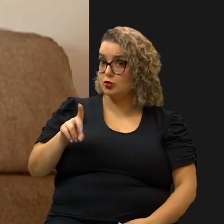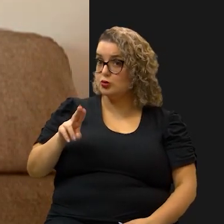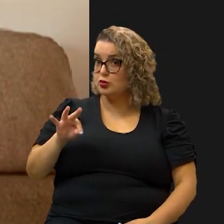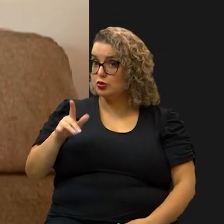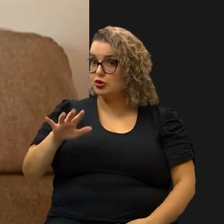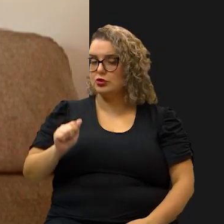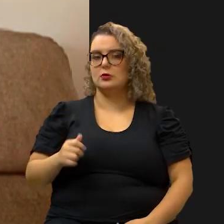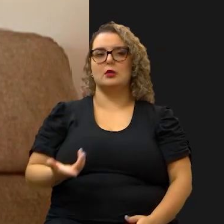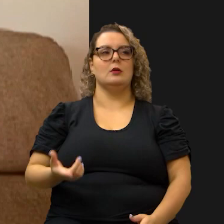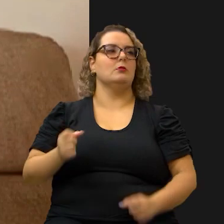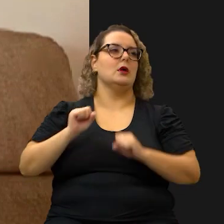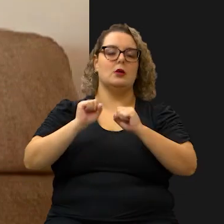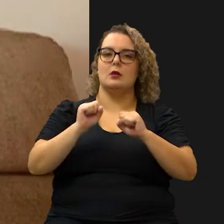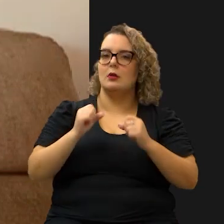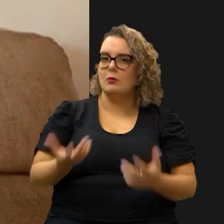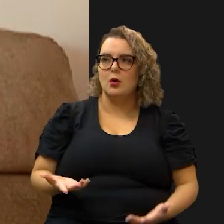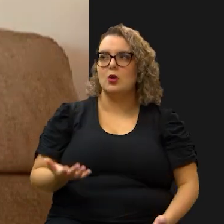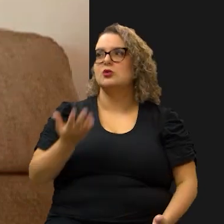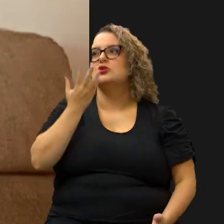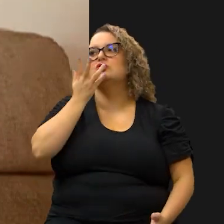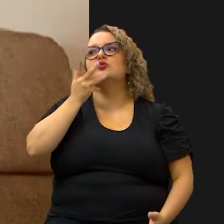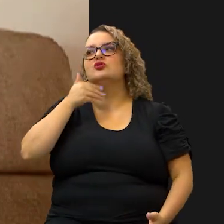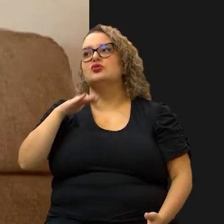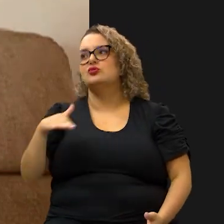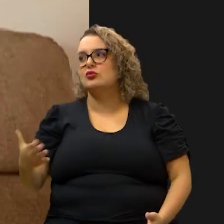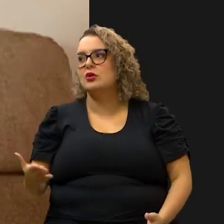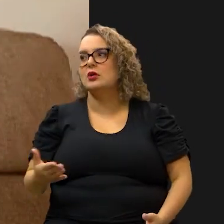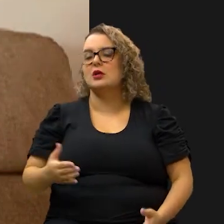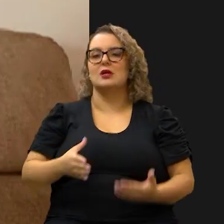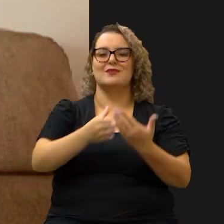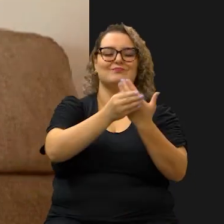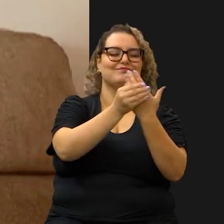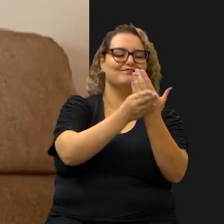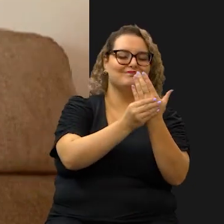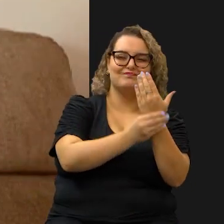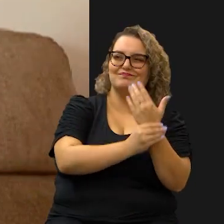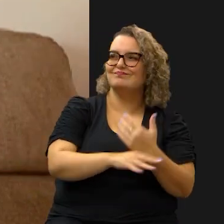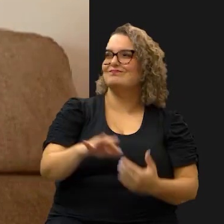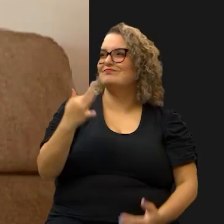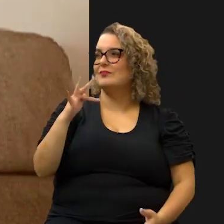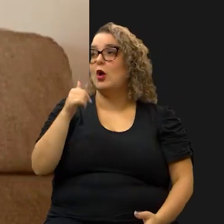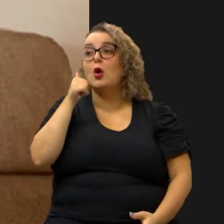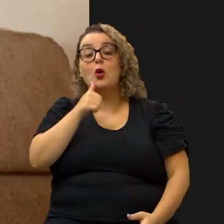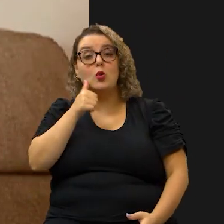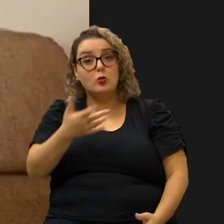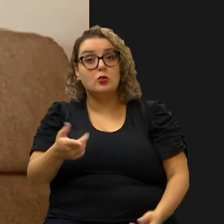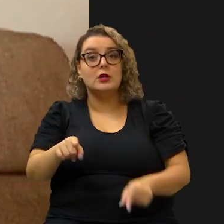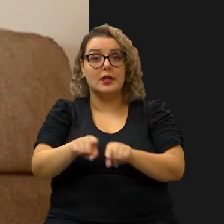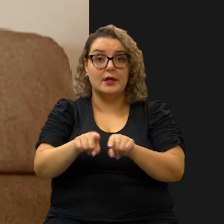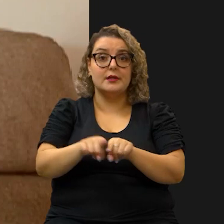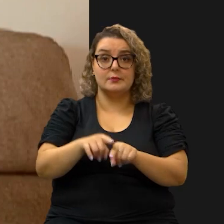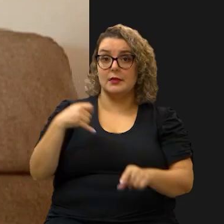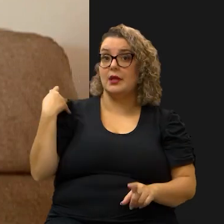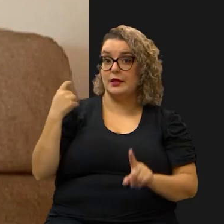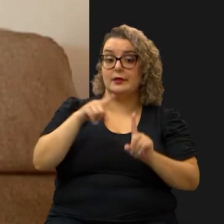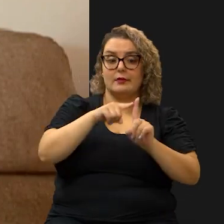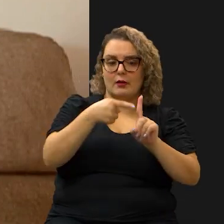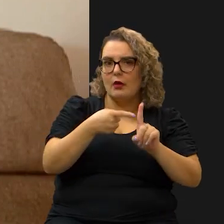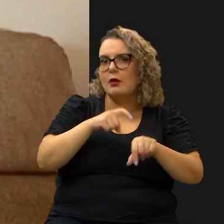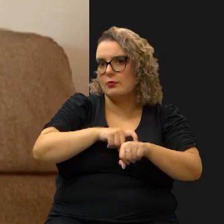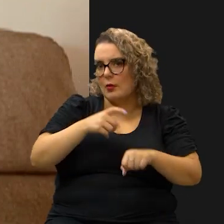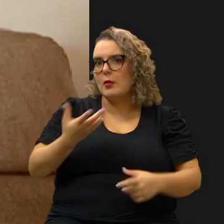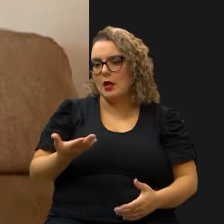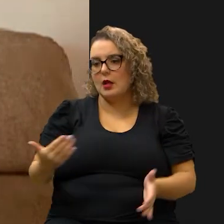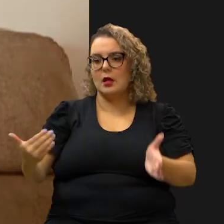né? A maioria, mas pode acometer criança, né? E a fibromialgia acomete também mulheres em idade